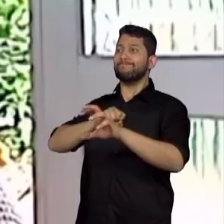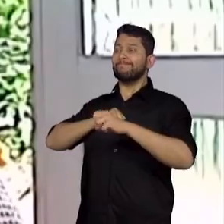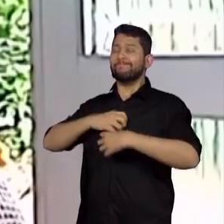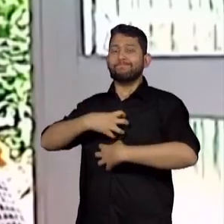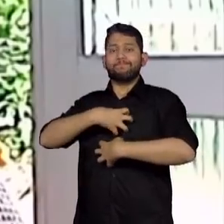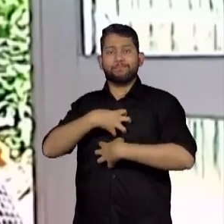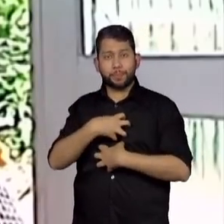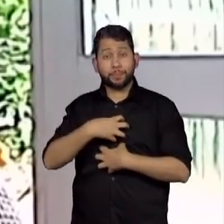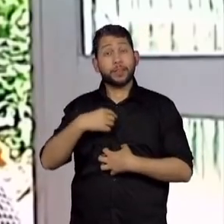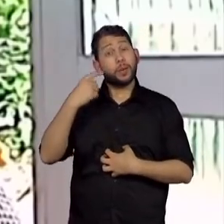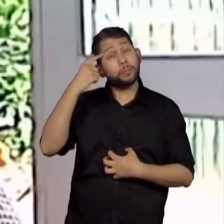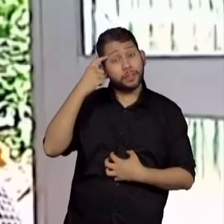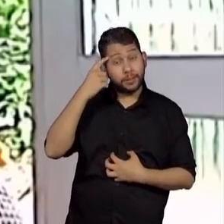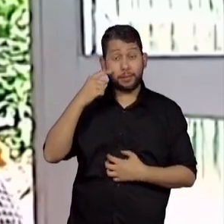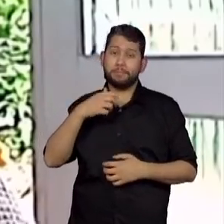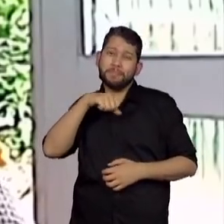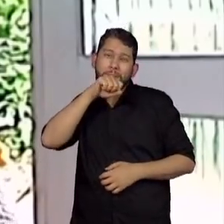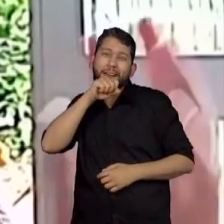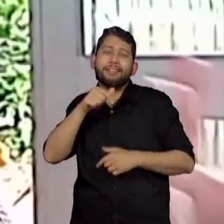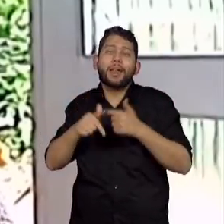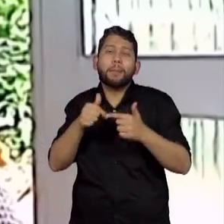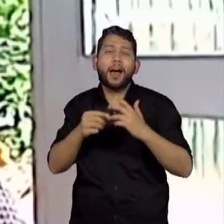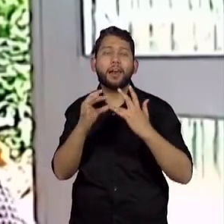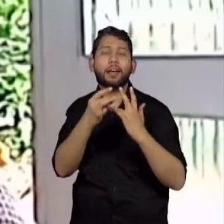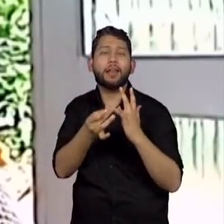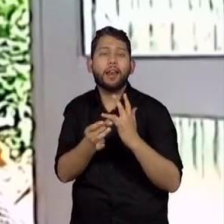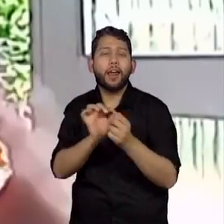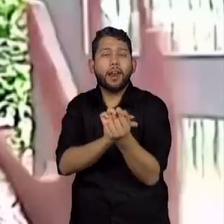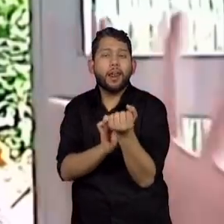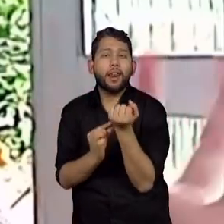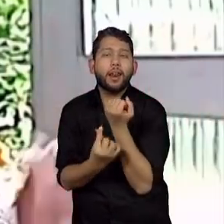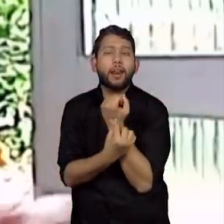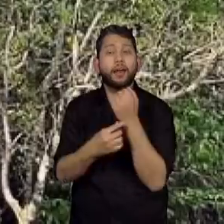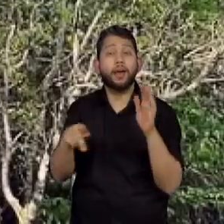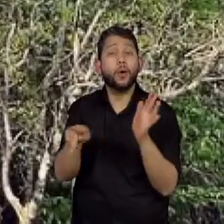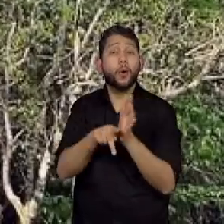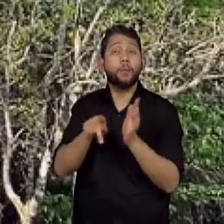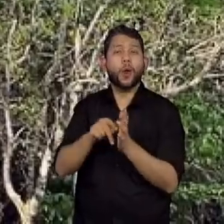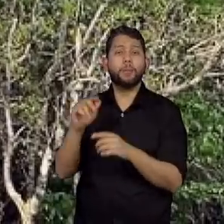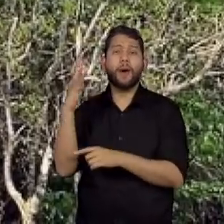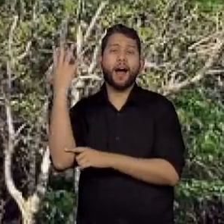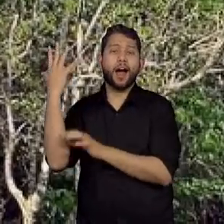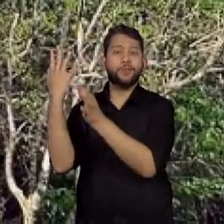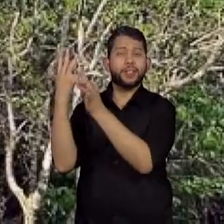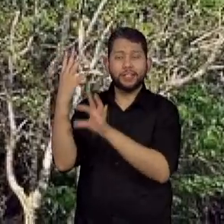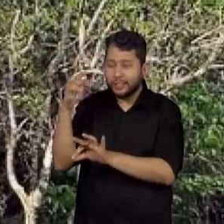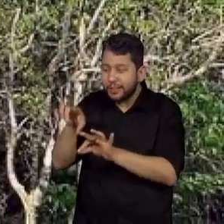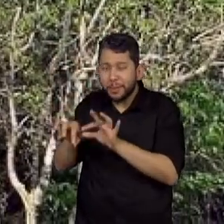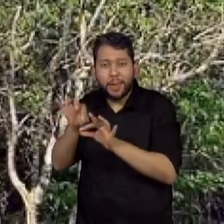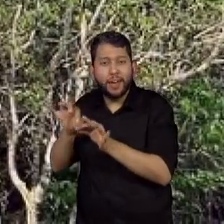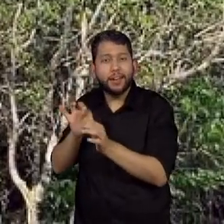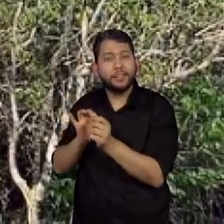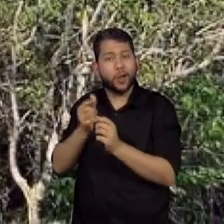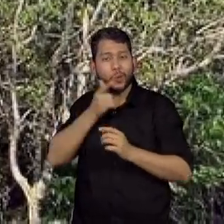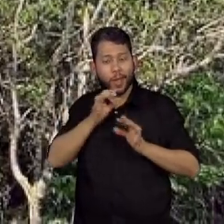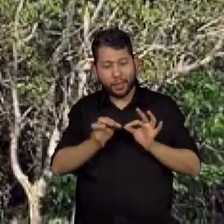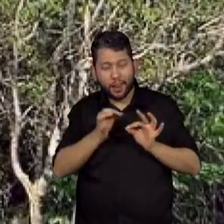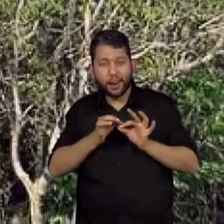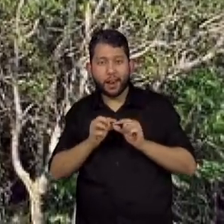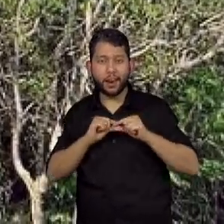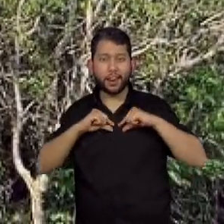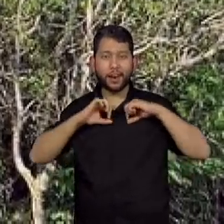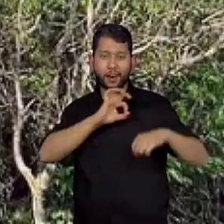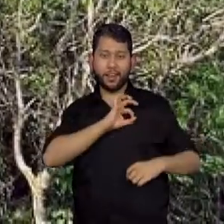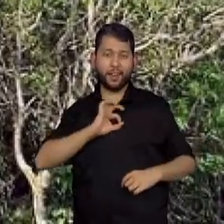mãe, ela trabalhava com biojoias, né? A gente recolhia sementes, acompanhava o tempo de cada árvore. E isso foi criando esse gosto já,